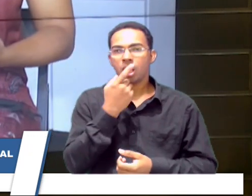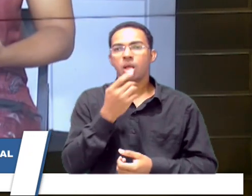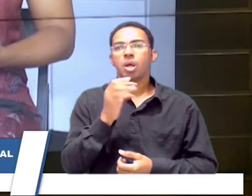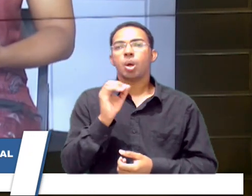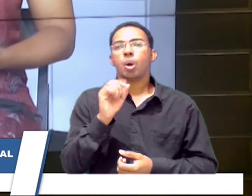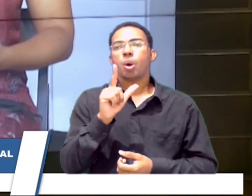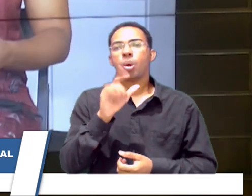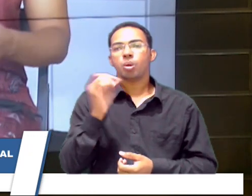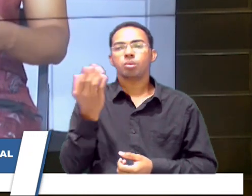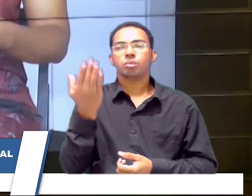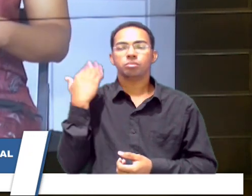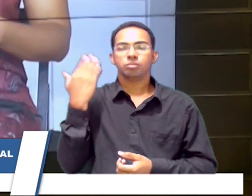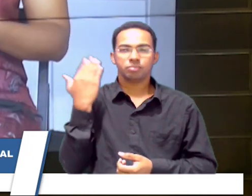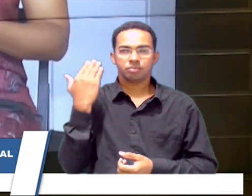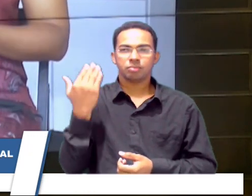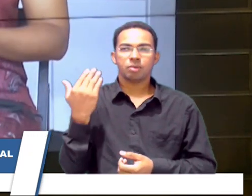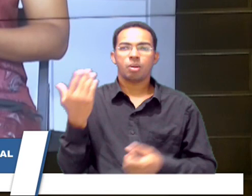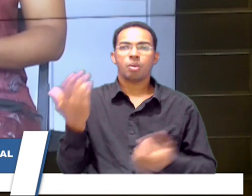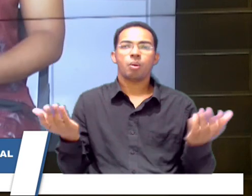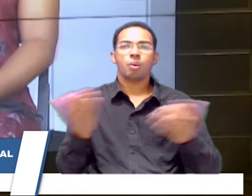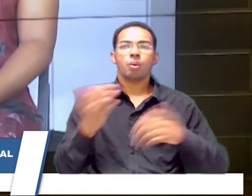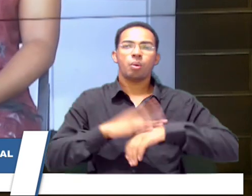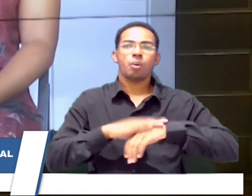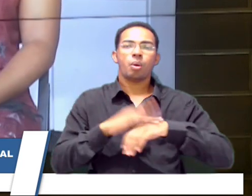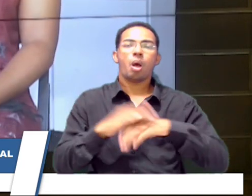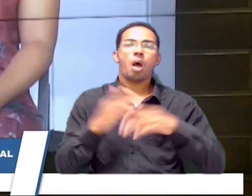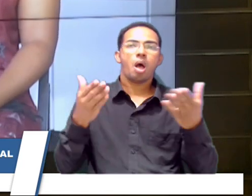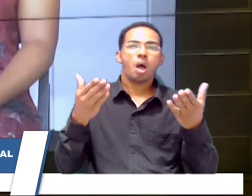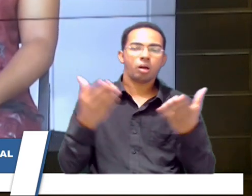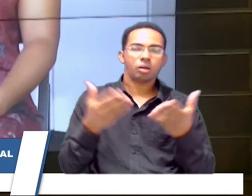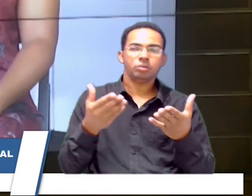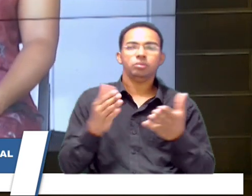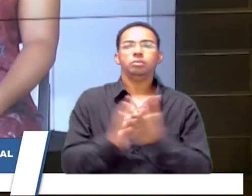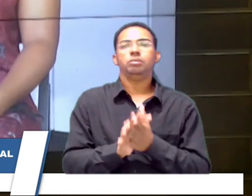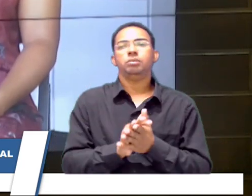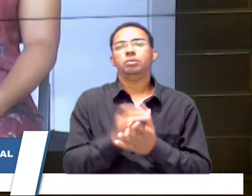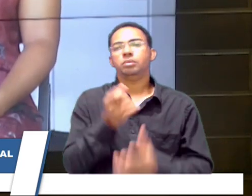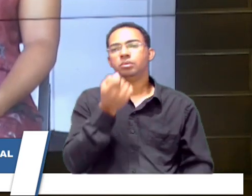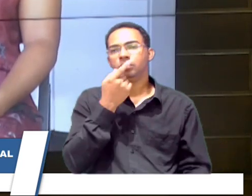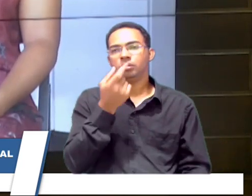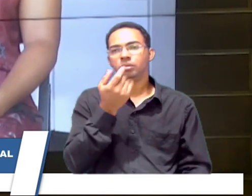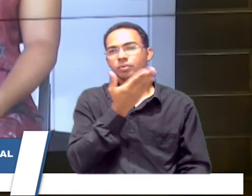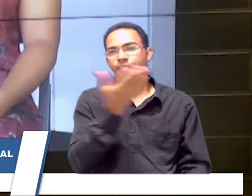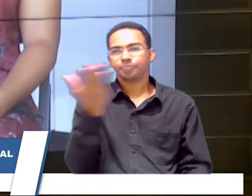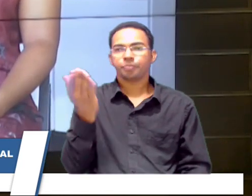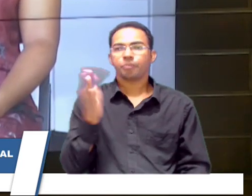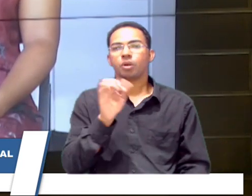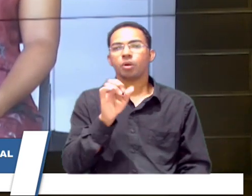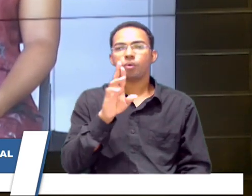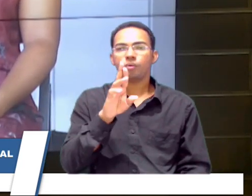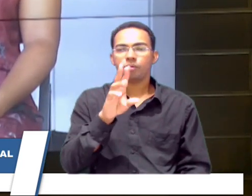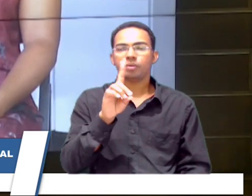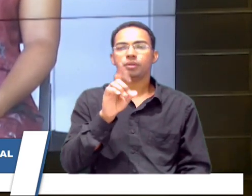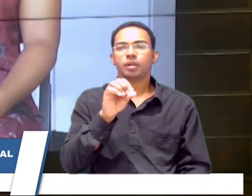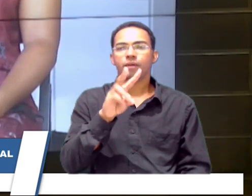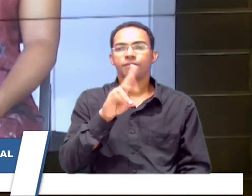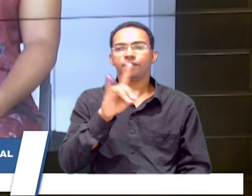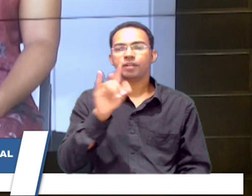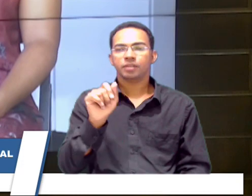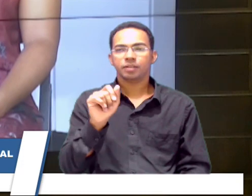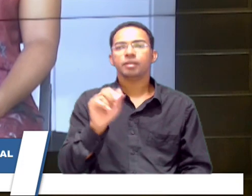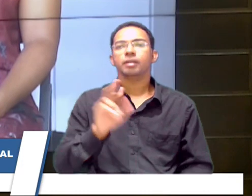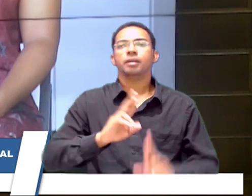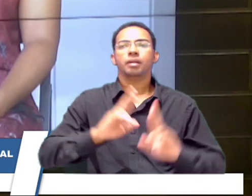antigo para agora, quando ela está tomando o de vocês. Então, assim, eu vi uma diferença